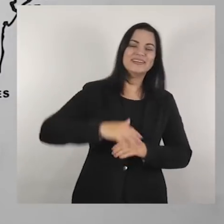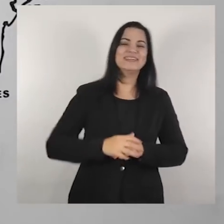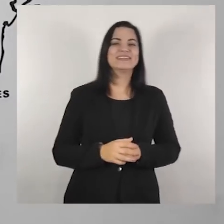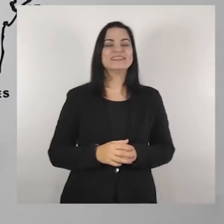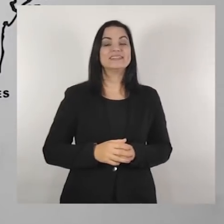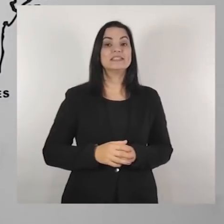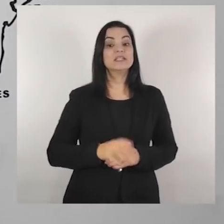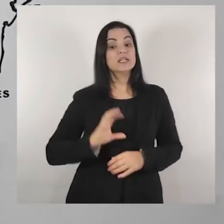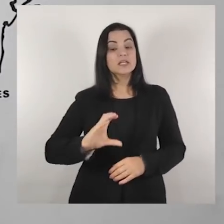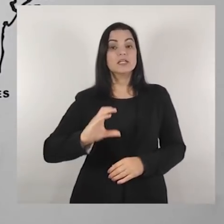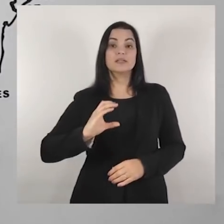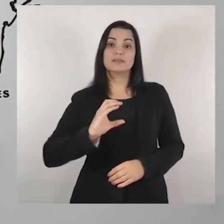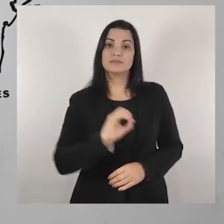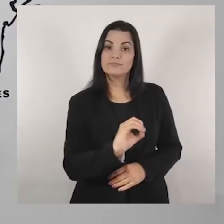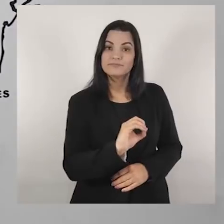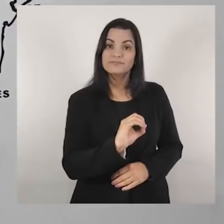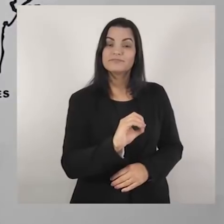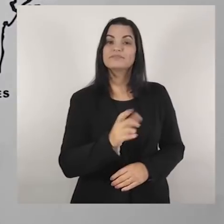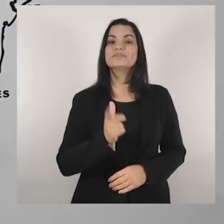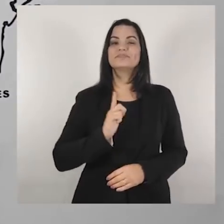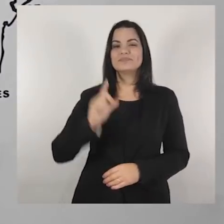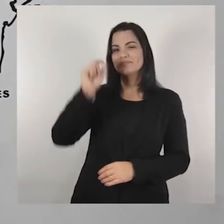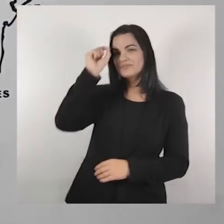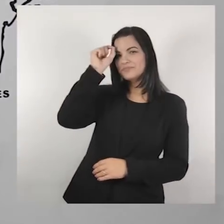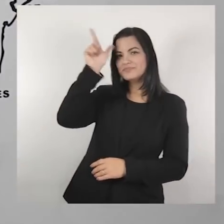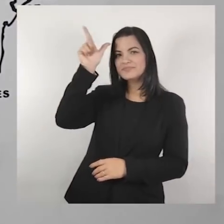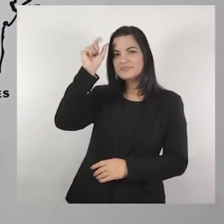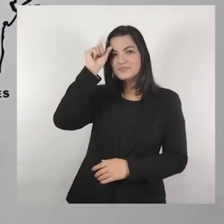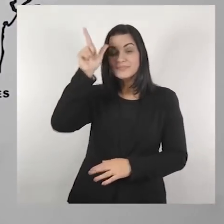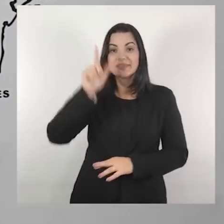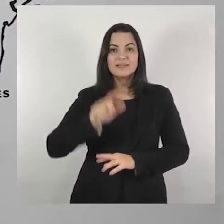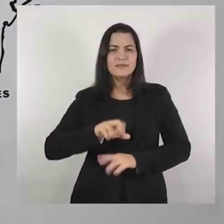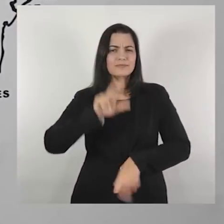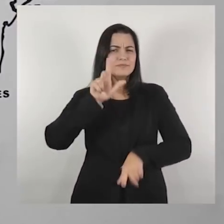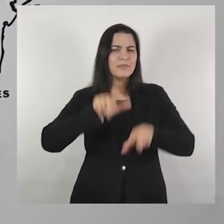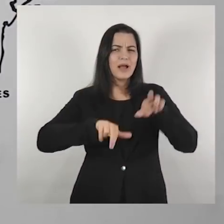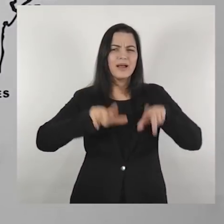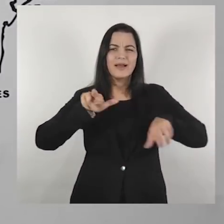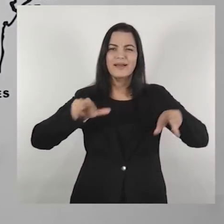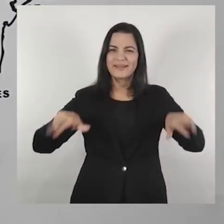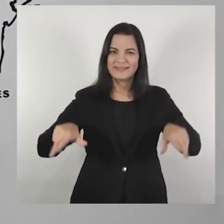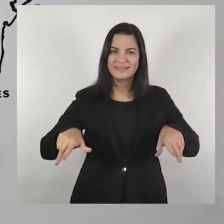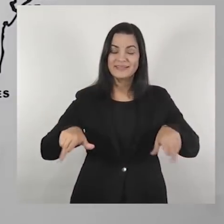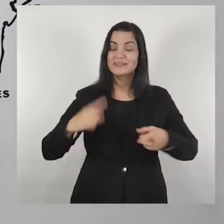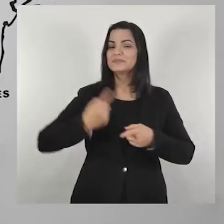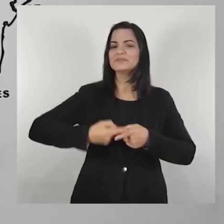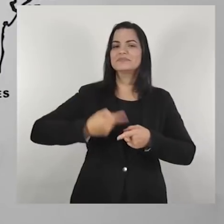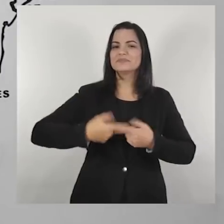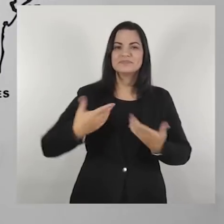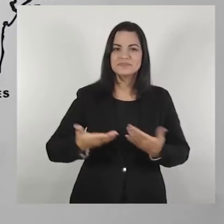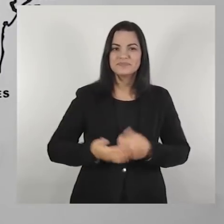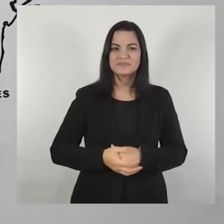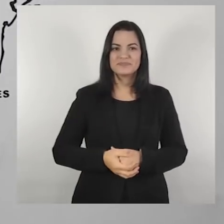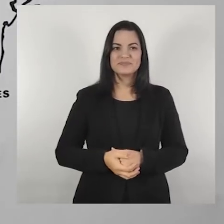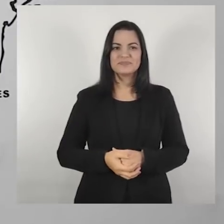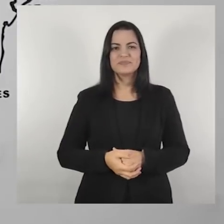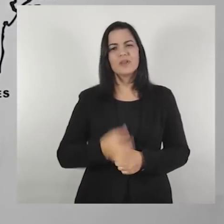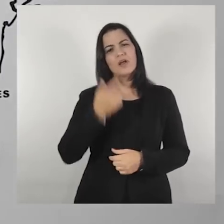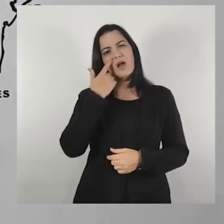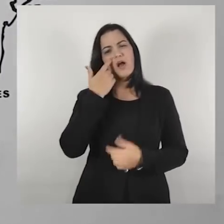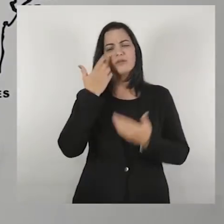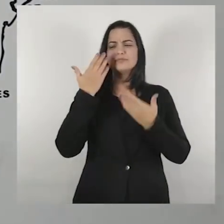lá. A região Centro-Oeste, ela tem uma cultura muito diversificada. Sabe por